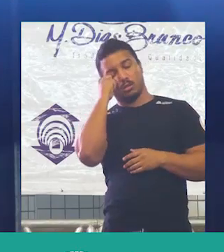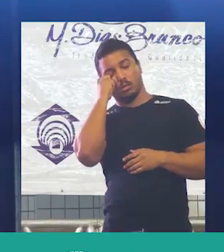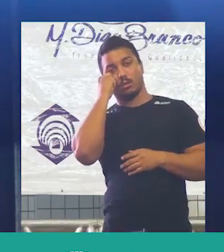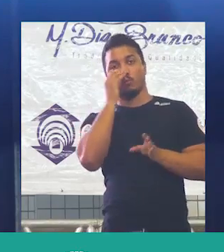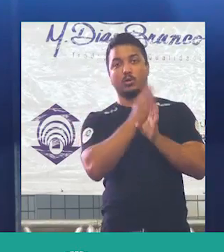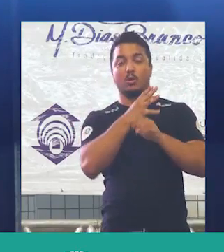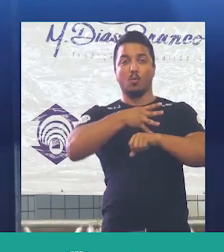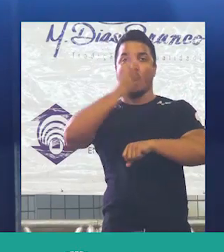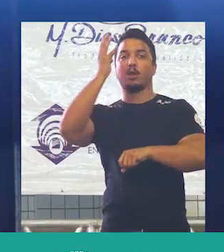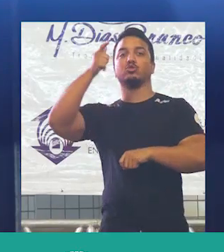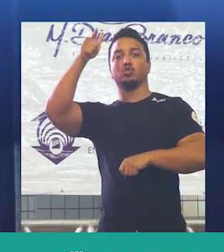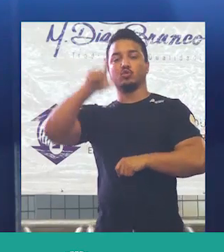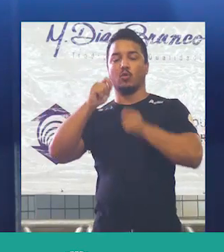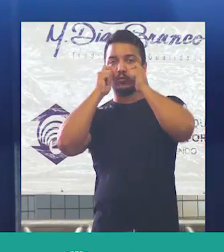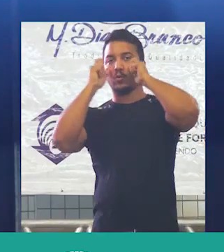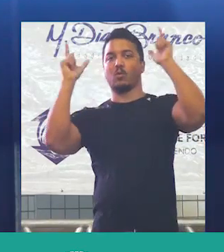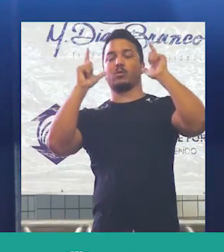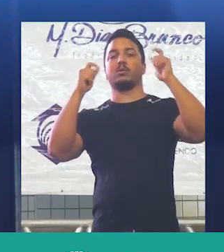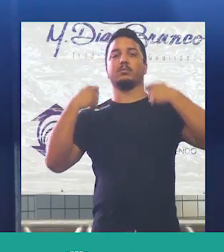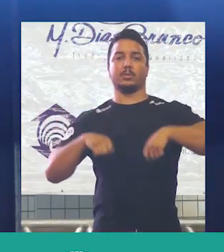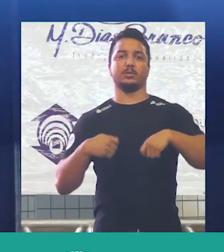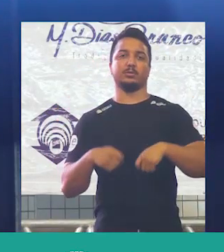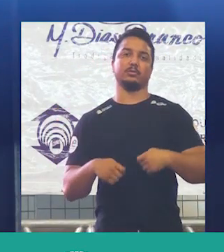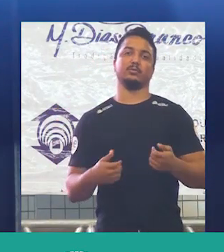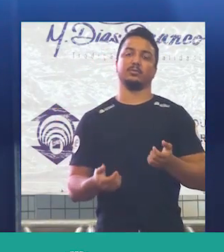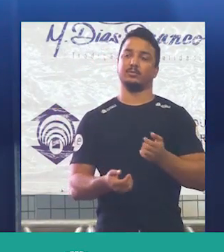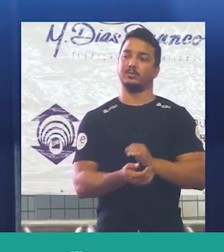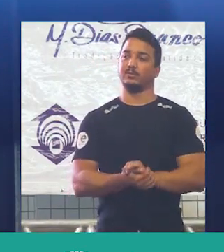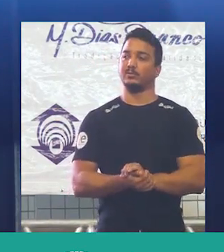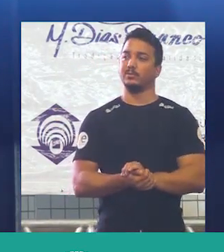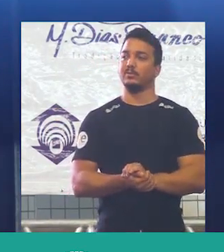porque 4 da manhã eu vou estar acordando de novo.